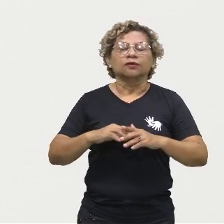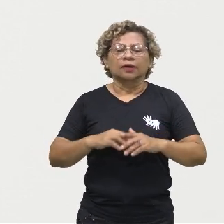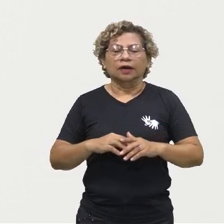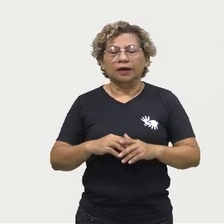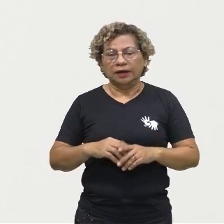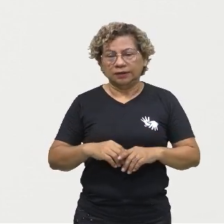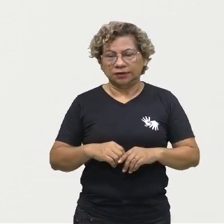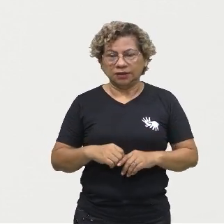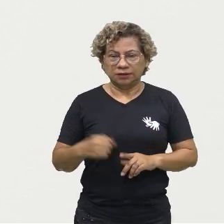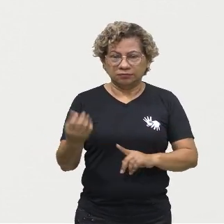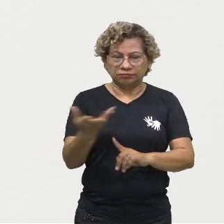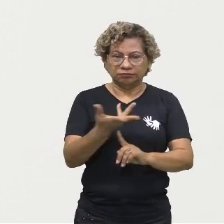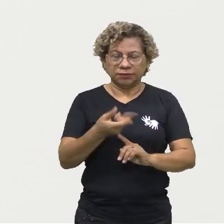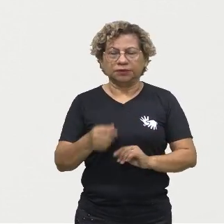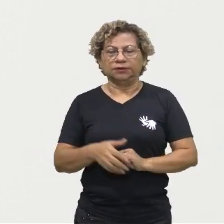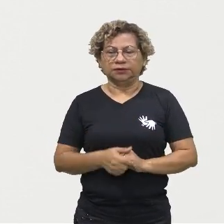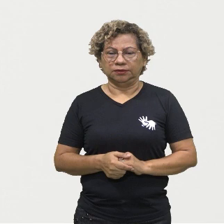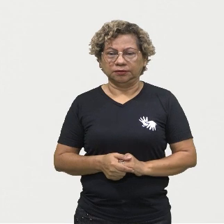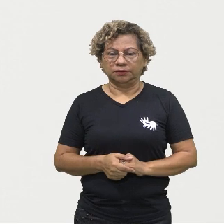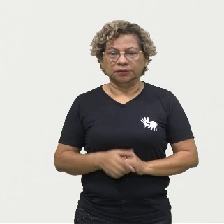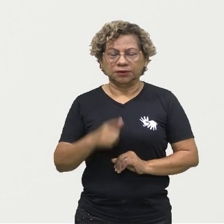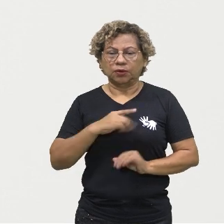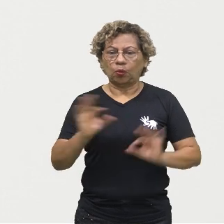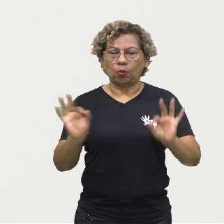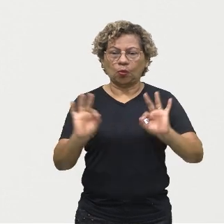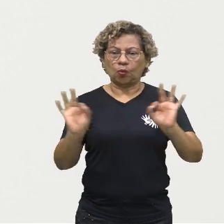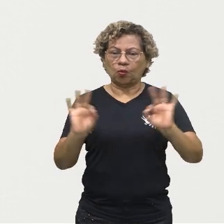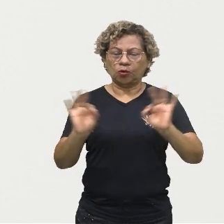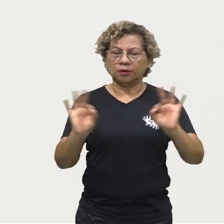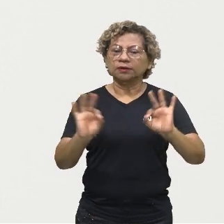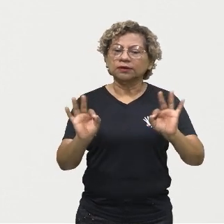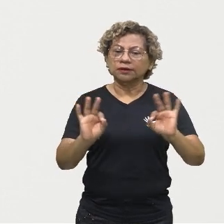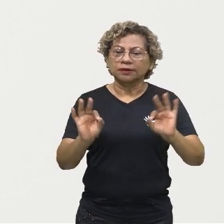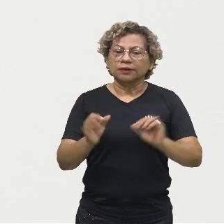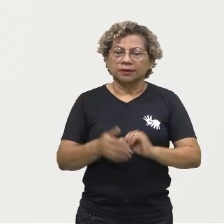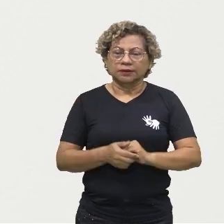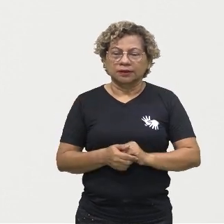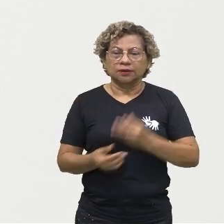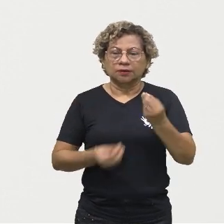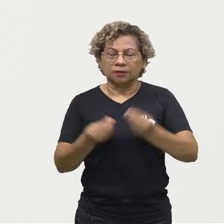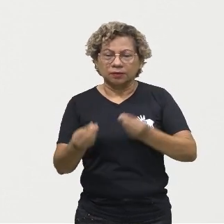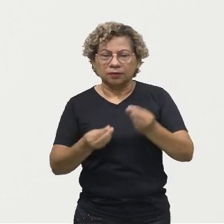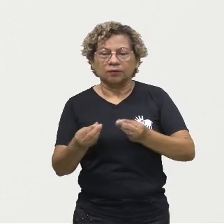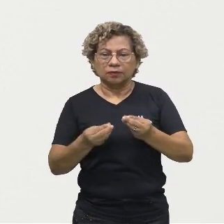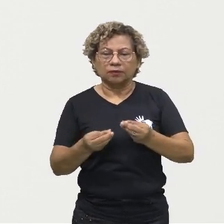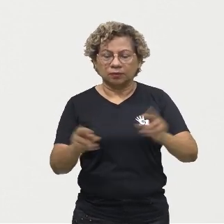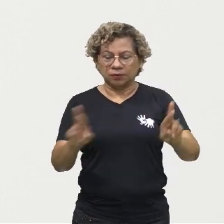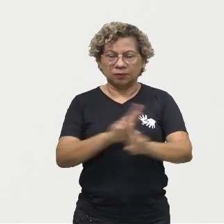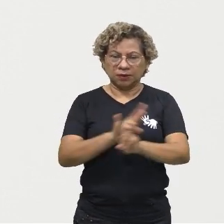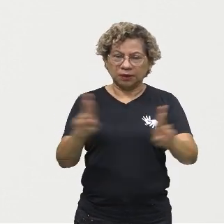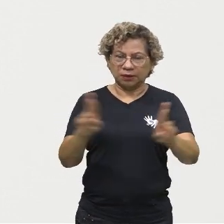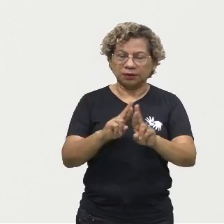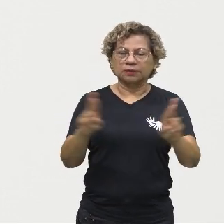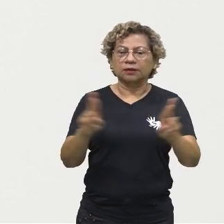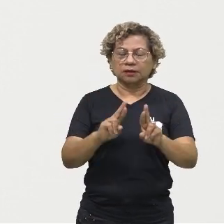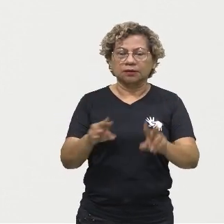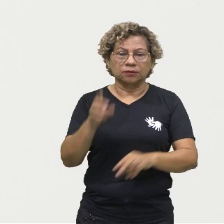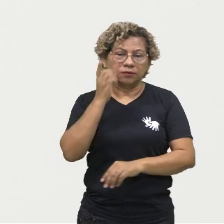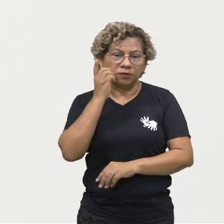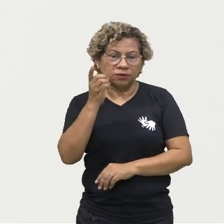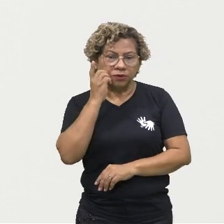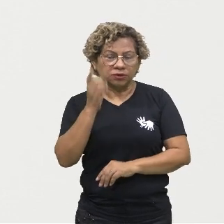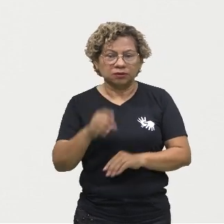em formas geométricas, que não tinha a intenção de fazer uma relação direta com a